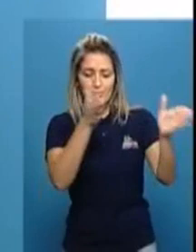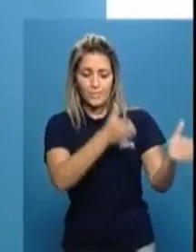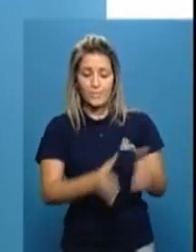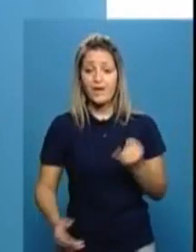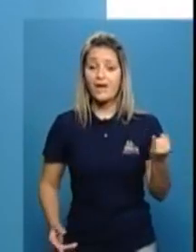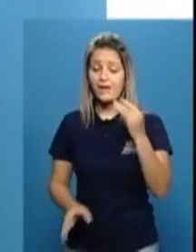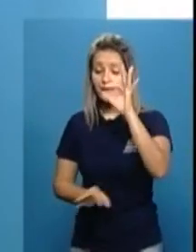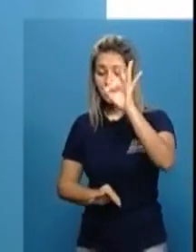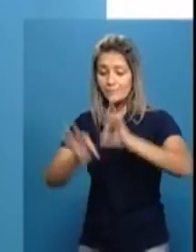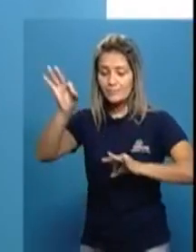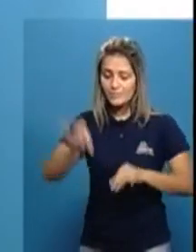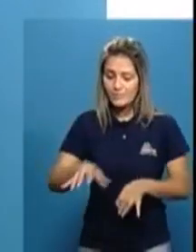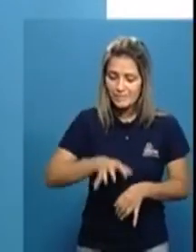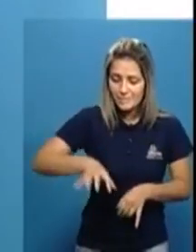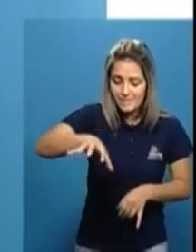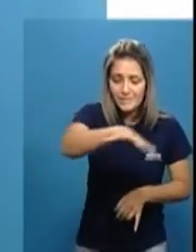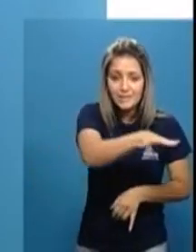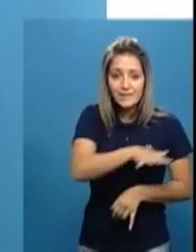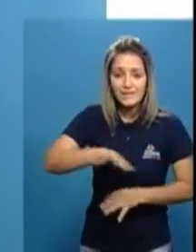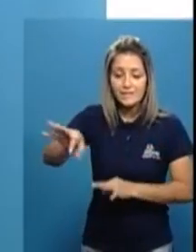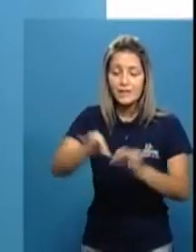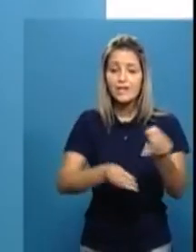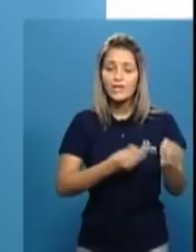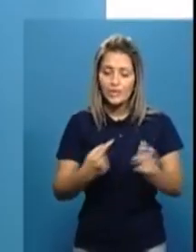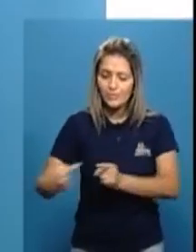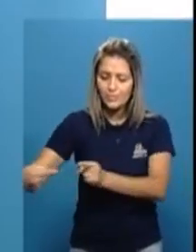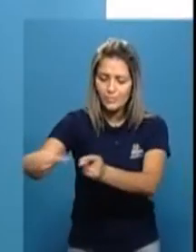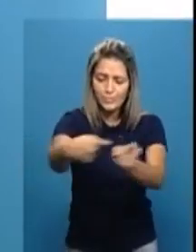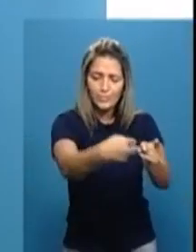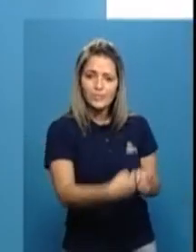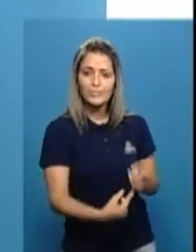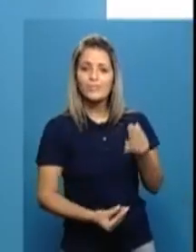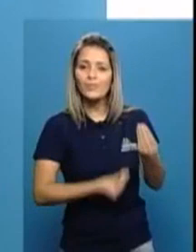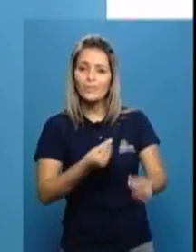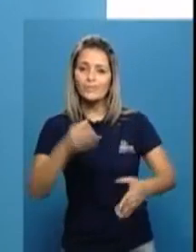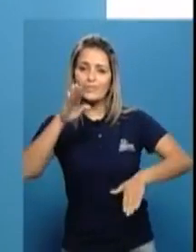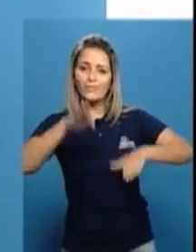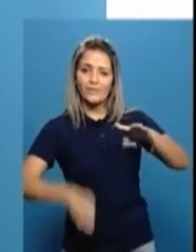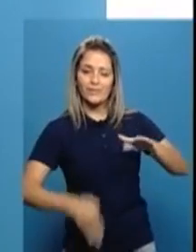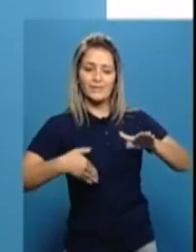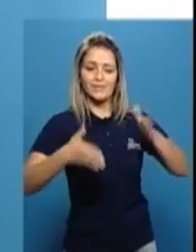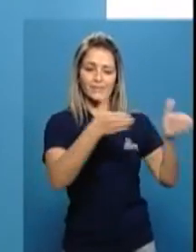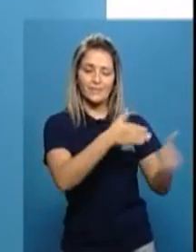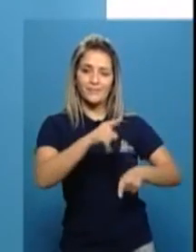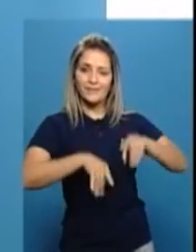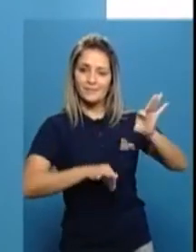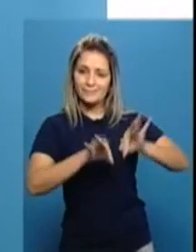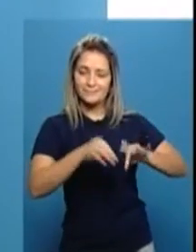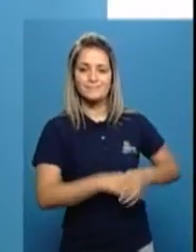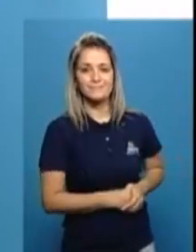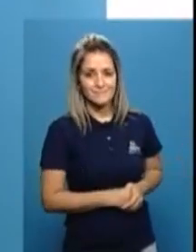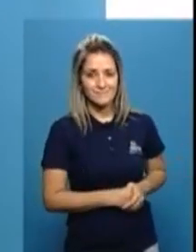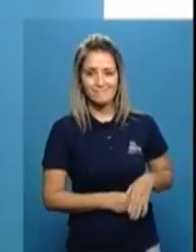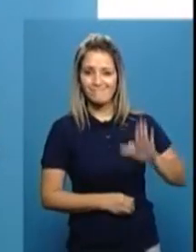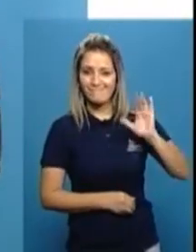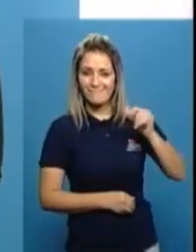se elaborar bem um layout e como eles são linkados a partir de um sistema produtivo elaborado.